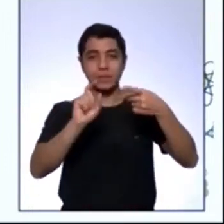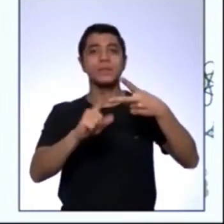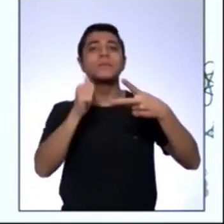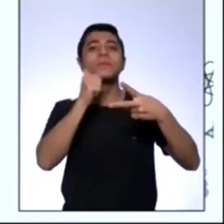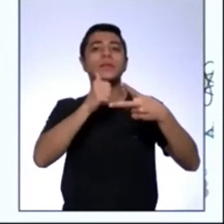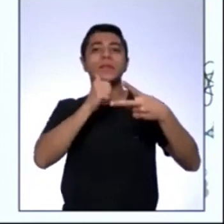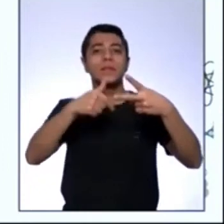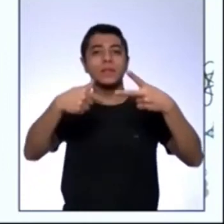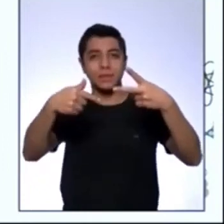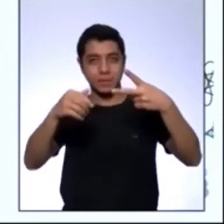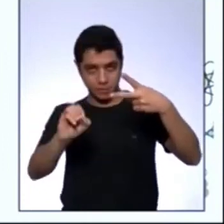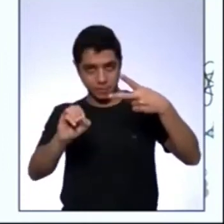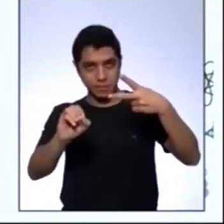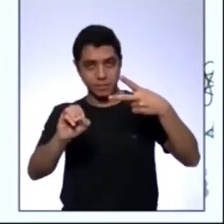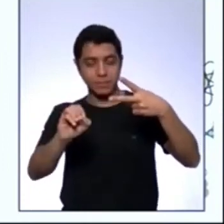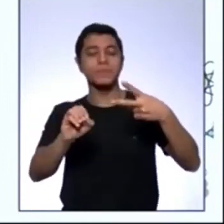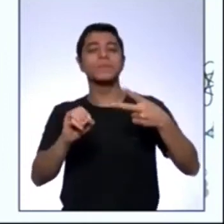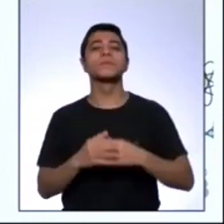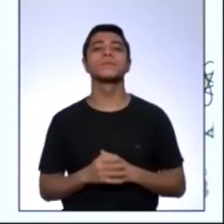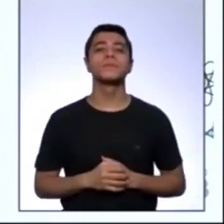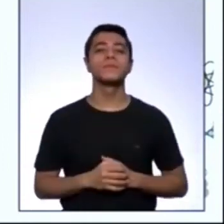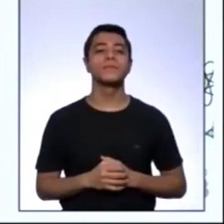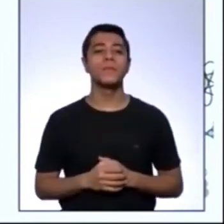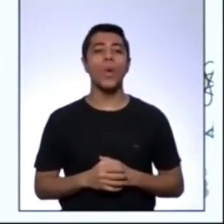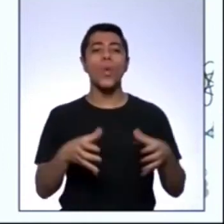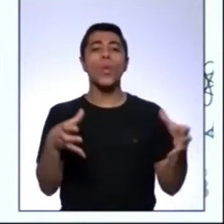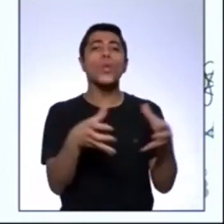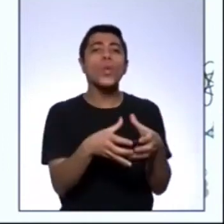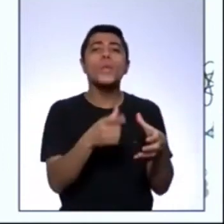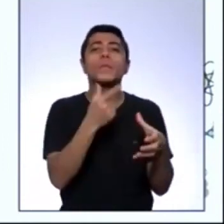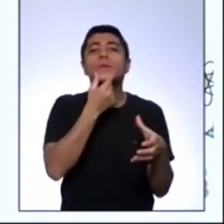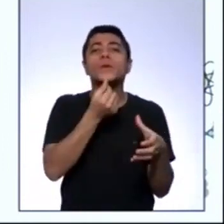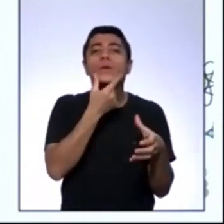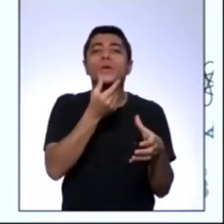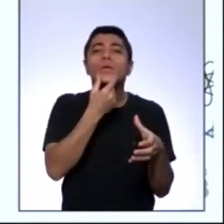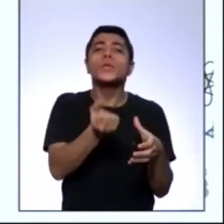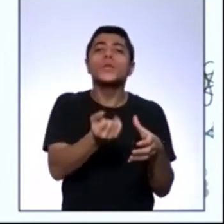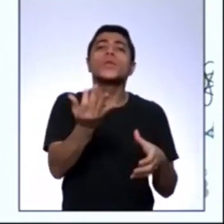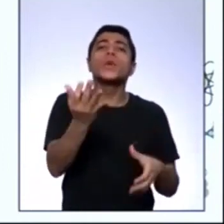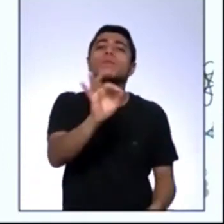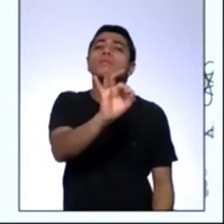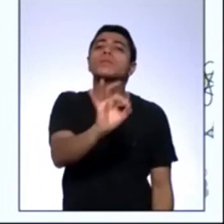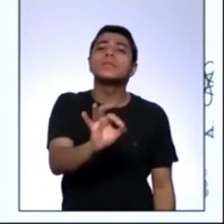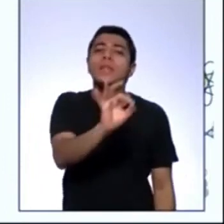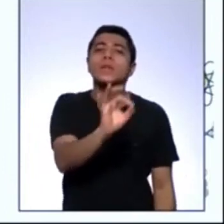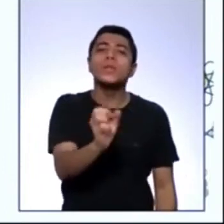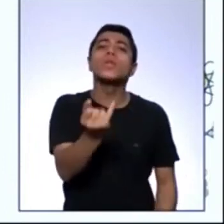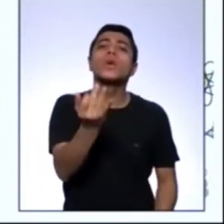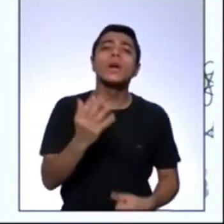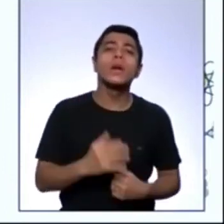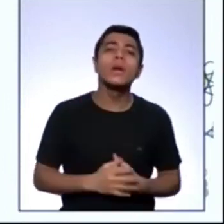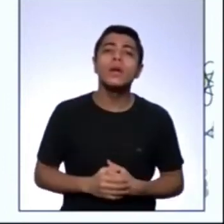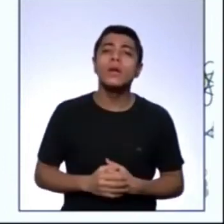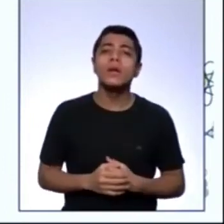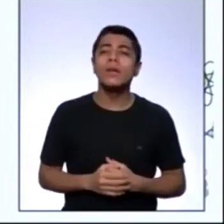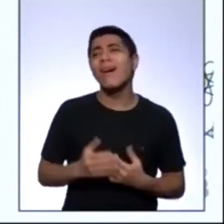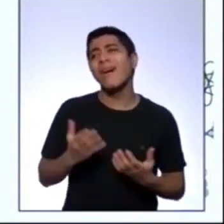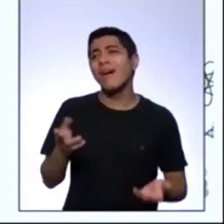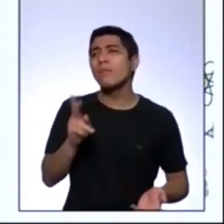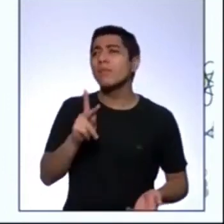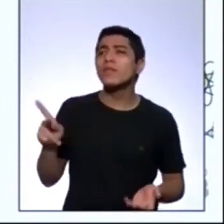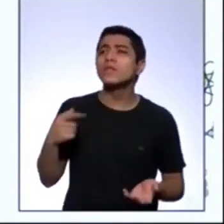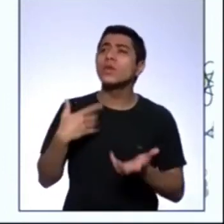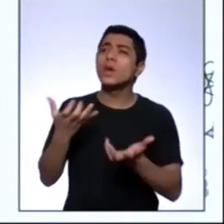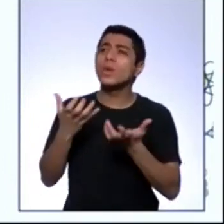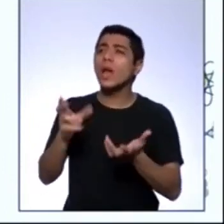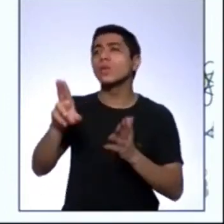meninos profissão fazer regra de três tudo bem gente pode fazer regra de três